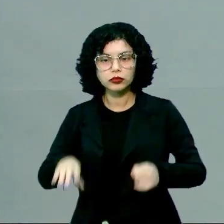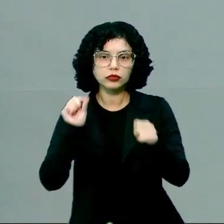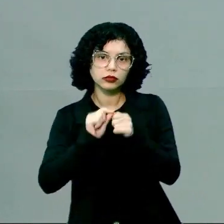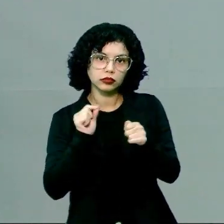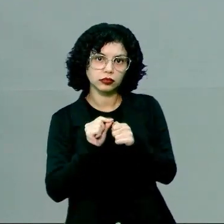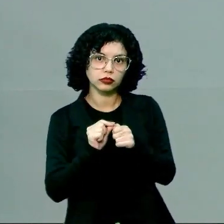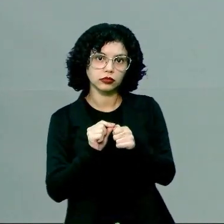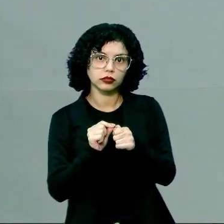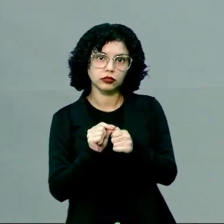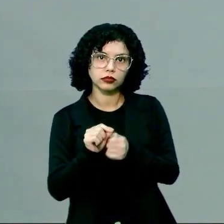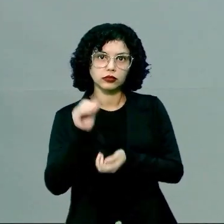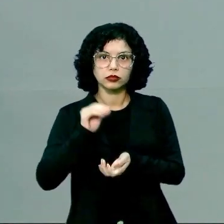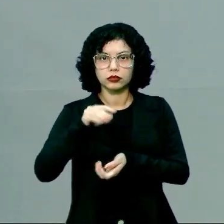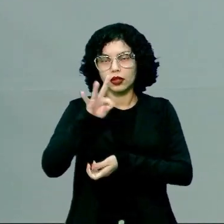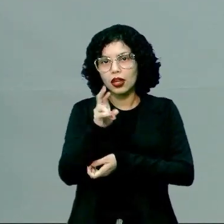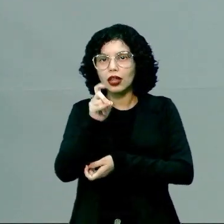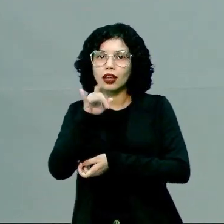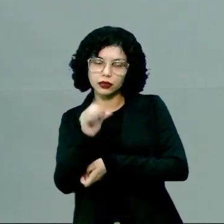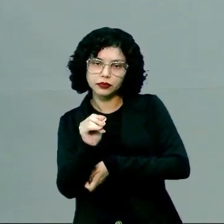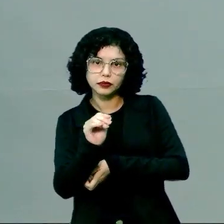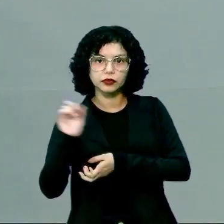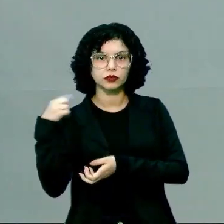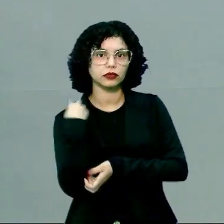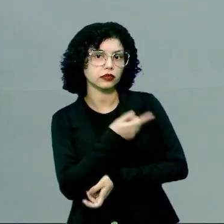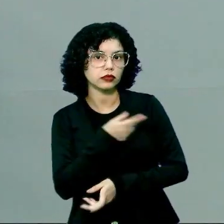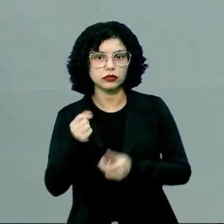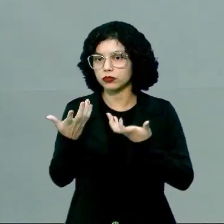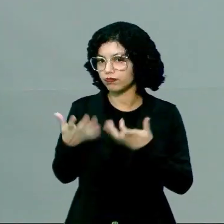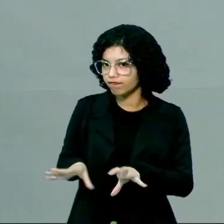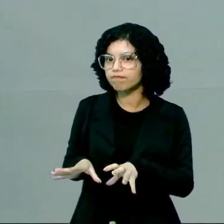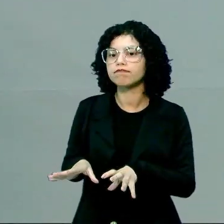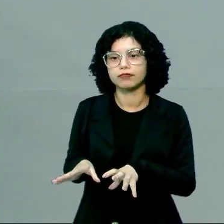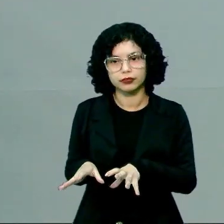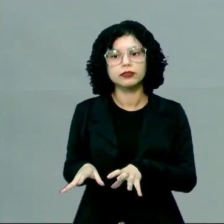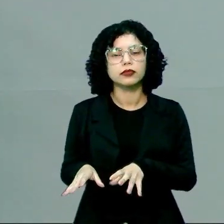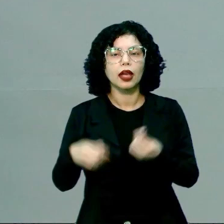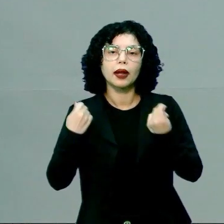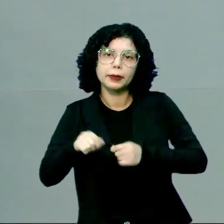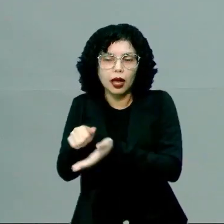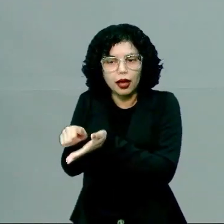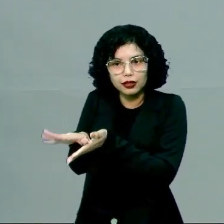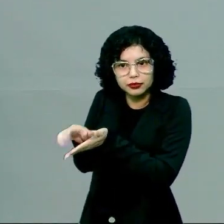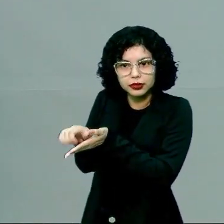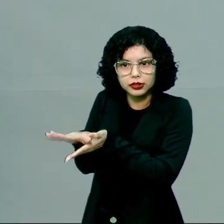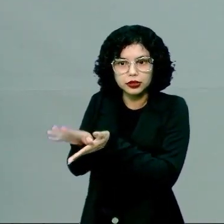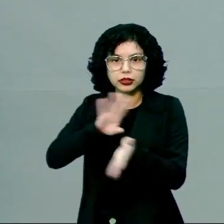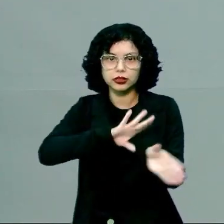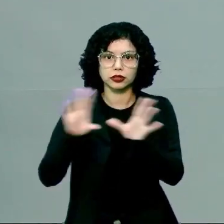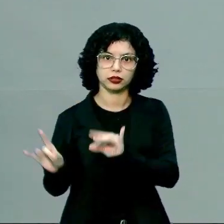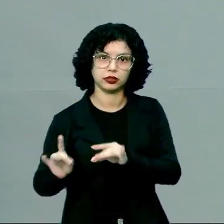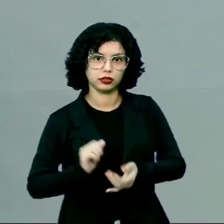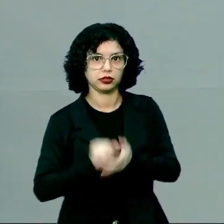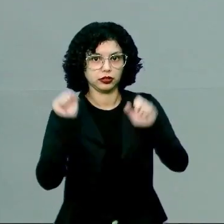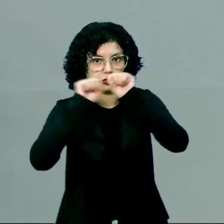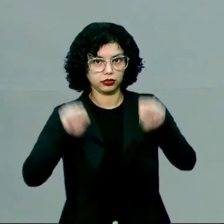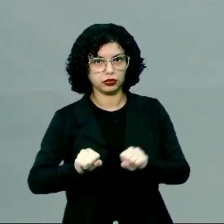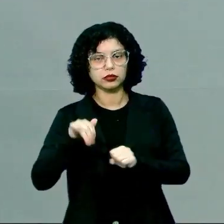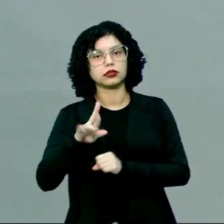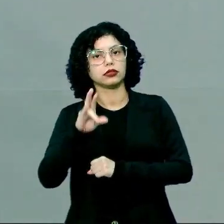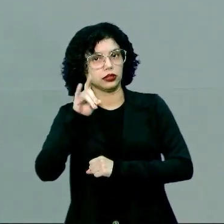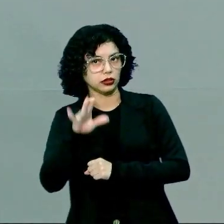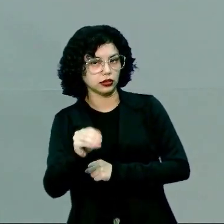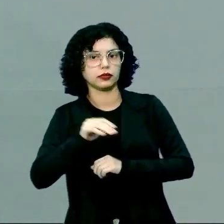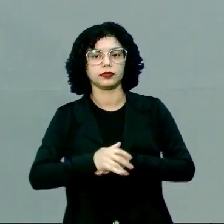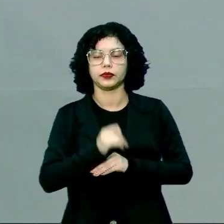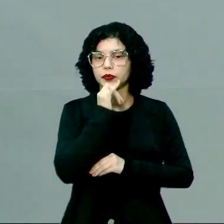ficam restos desses metabólicos. Então, o nosso corpo não quer. Então, ele tem que eliminar através do quê? Do sistema urinário.